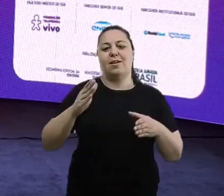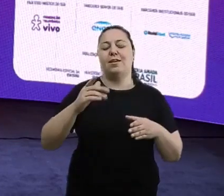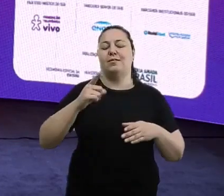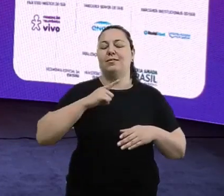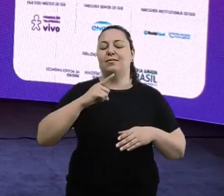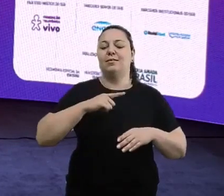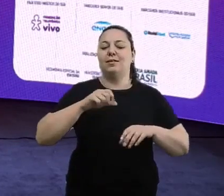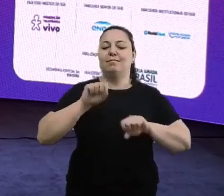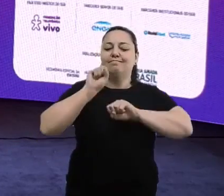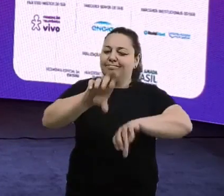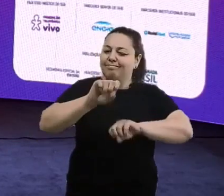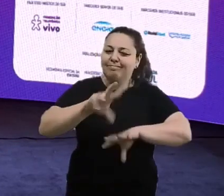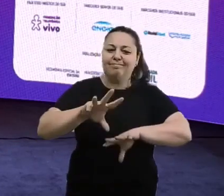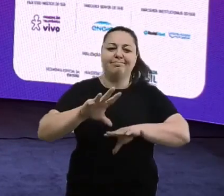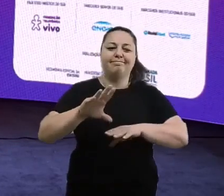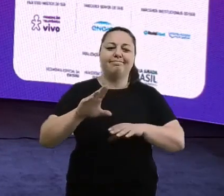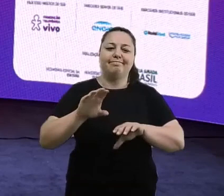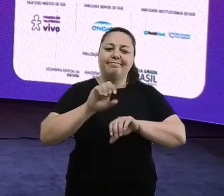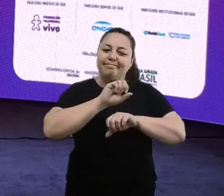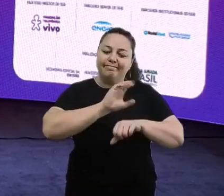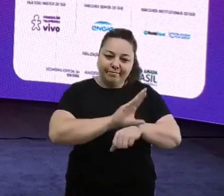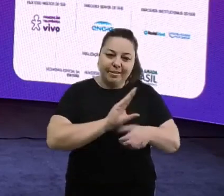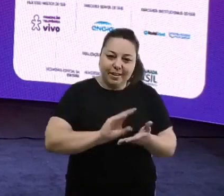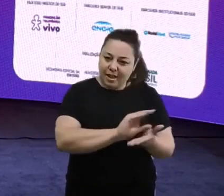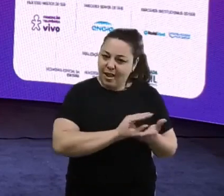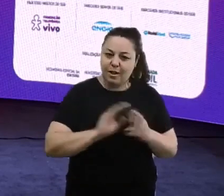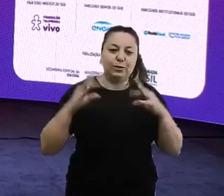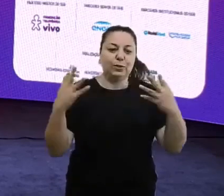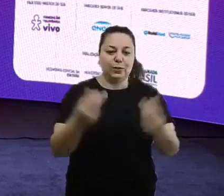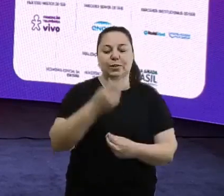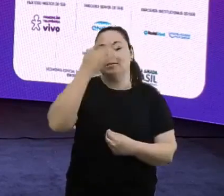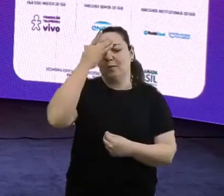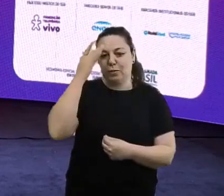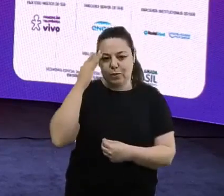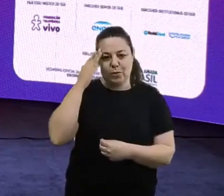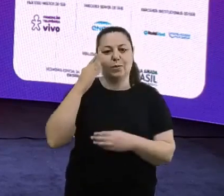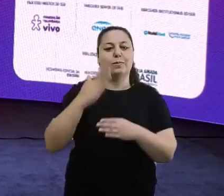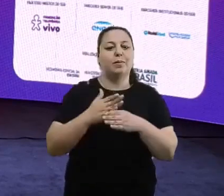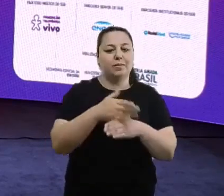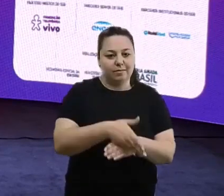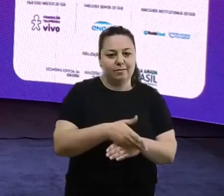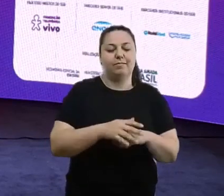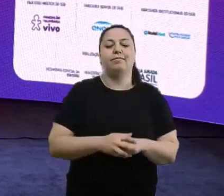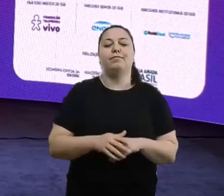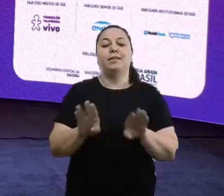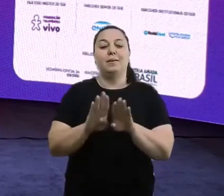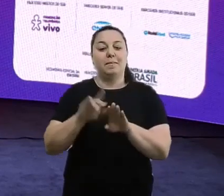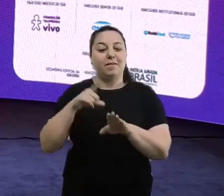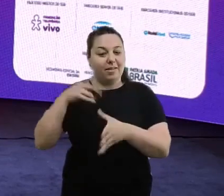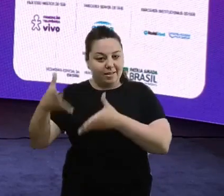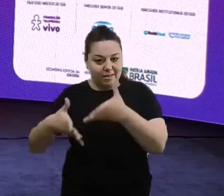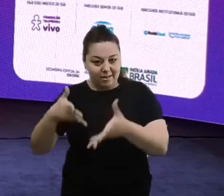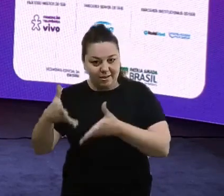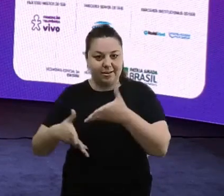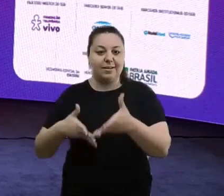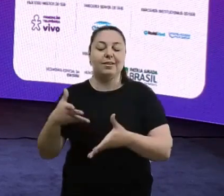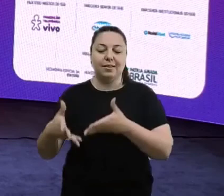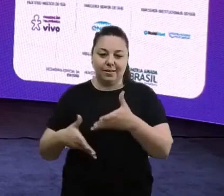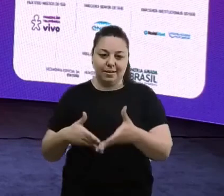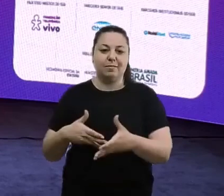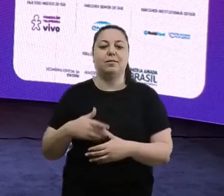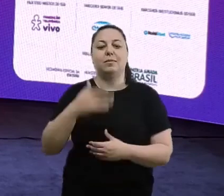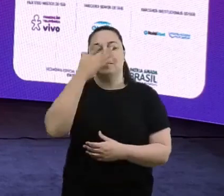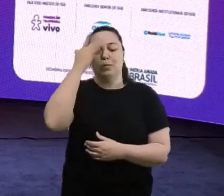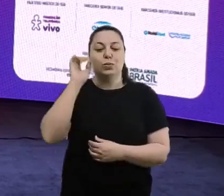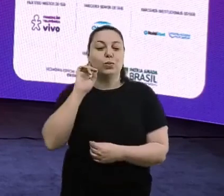educação em dados para todo mundo que pode acessar, acessível em Libras, né, para pessoas surdas,